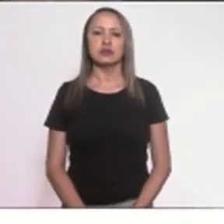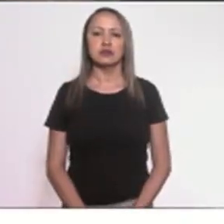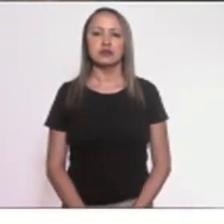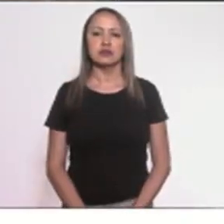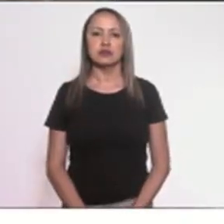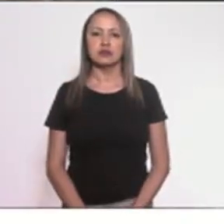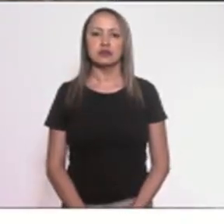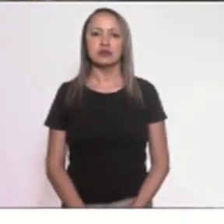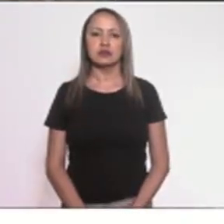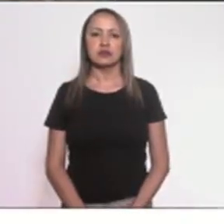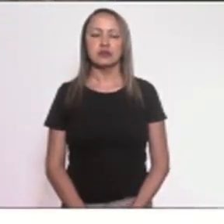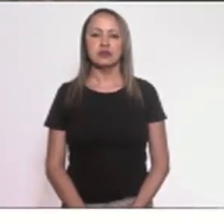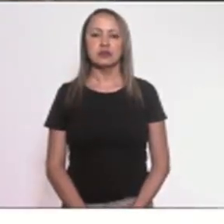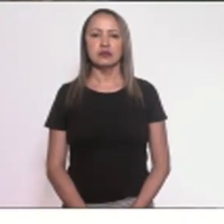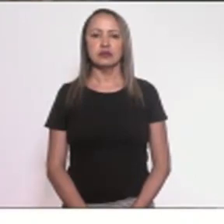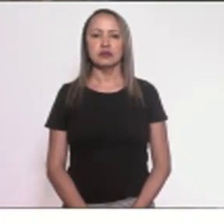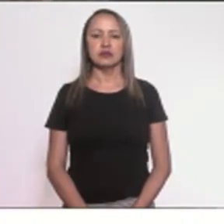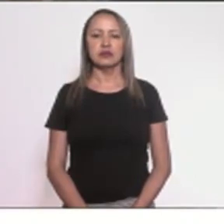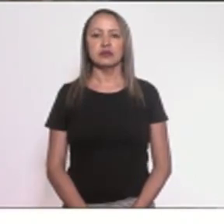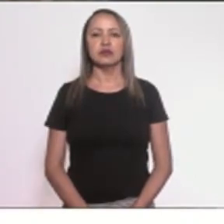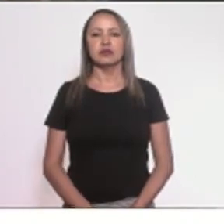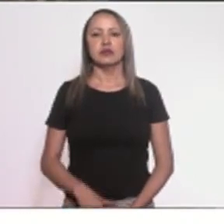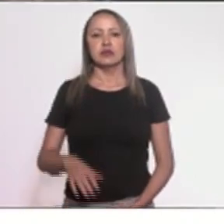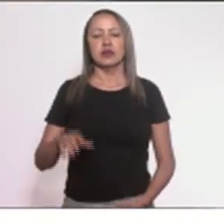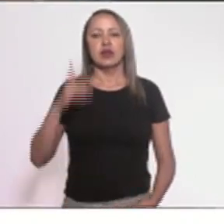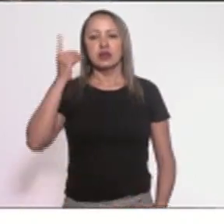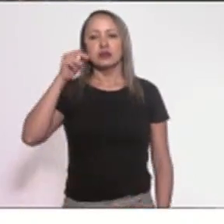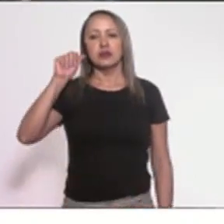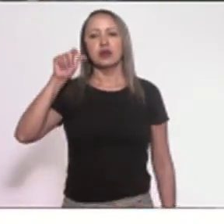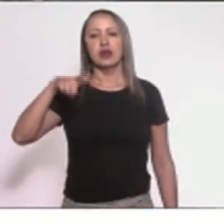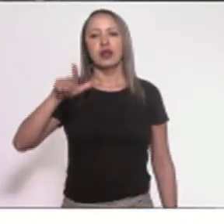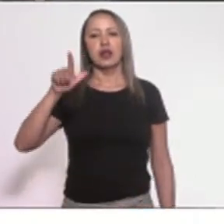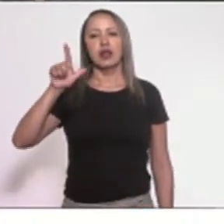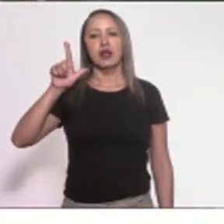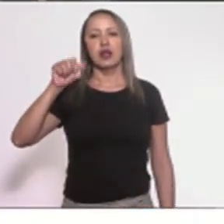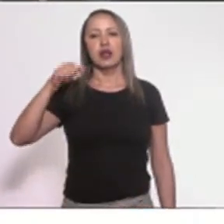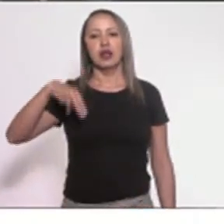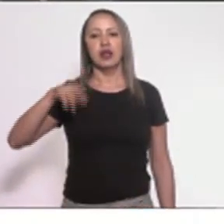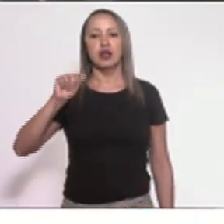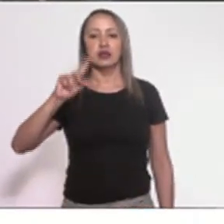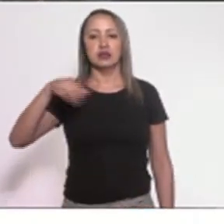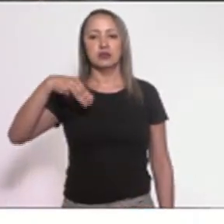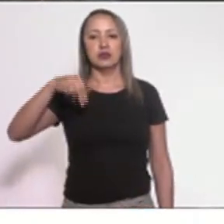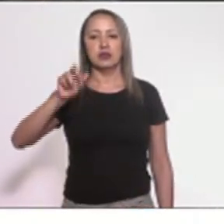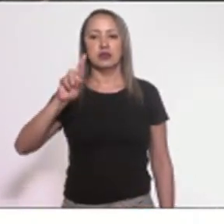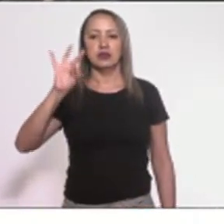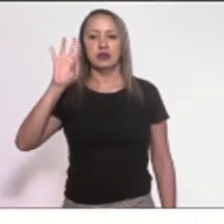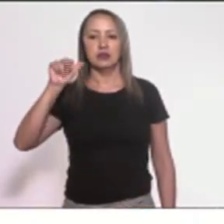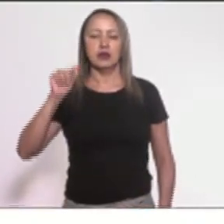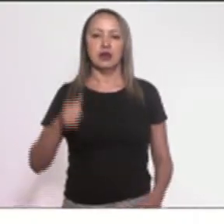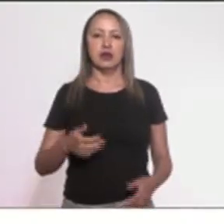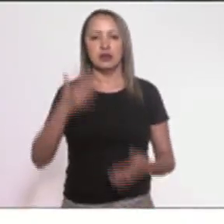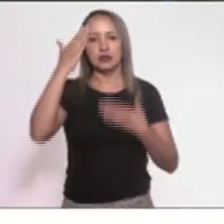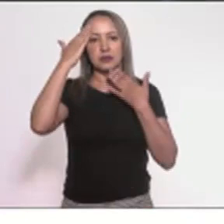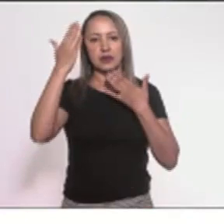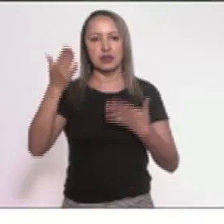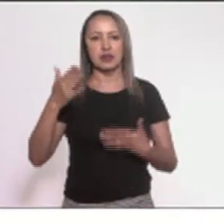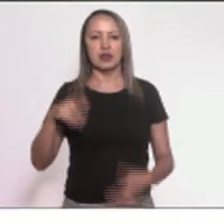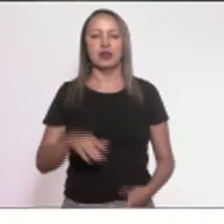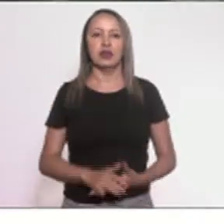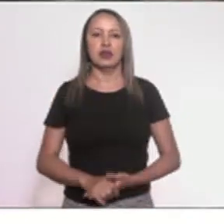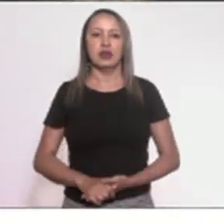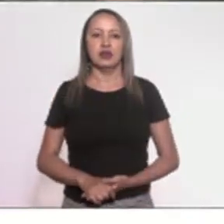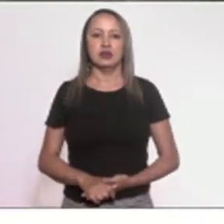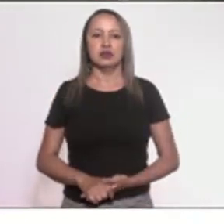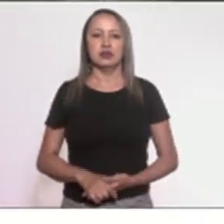É, concedida pela ordem a deputada Alana e depois, em seguida, a deputada Marta Rocha. Boa tarde, presidente. Boa tarde,